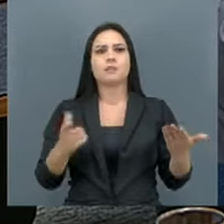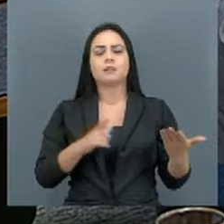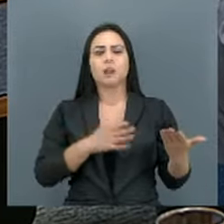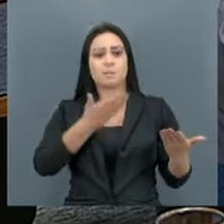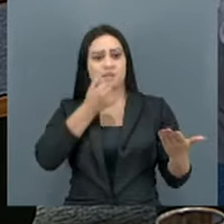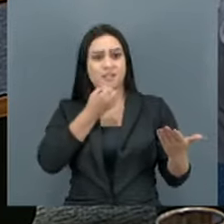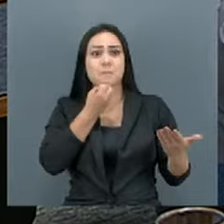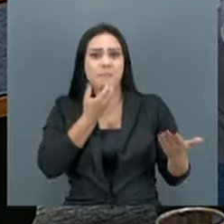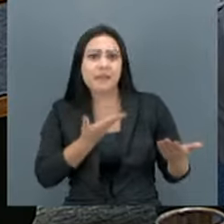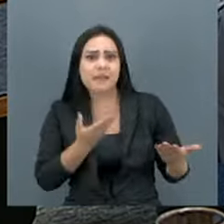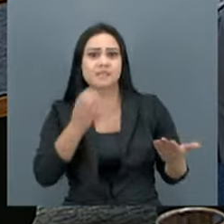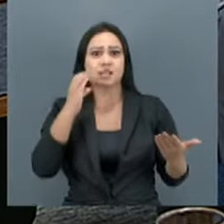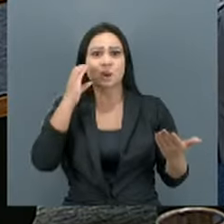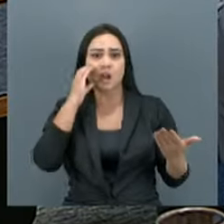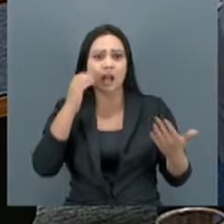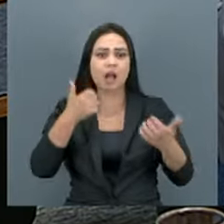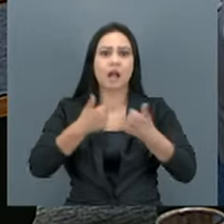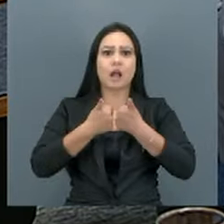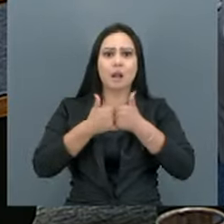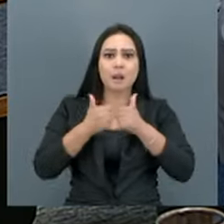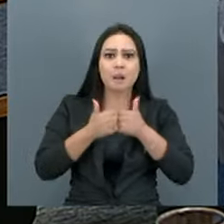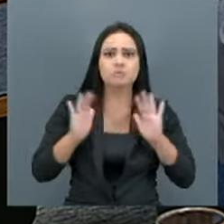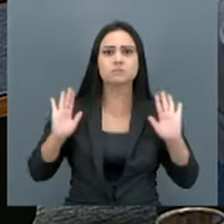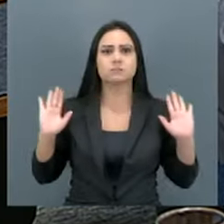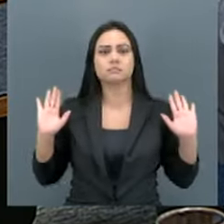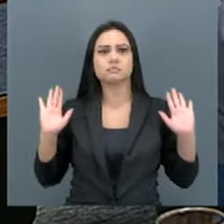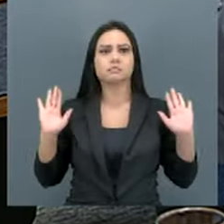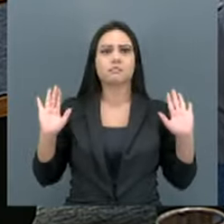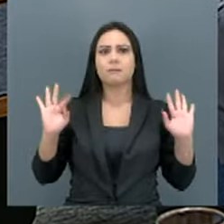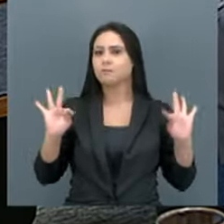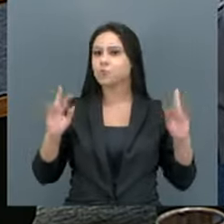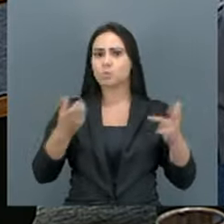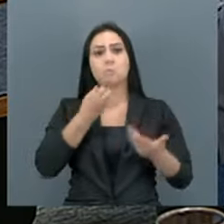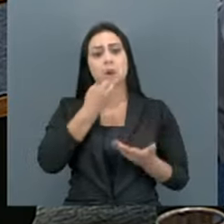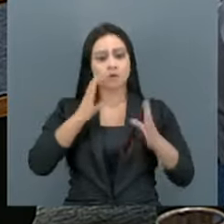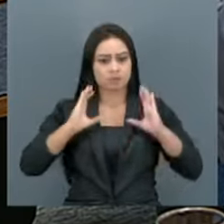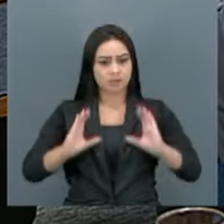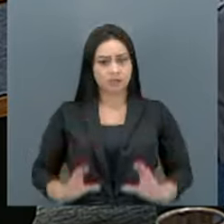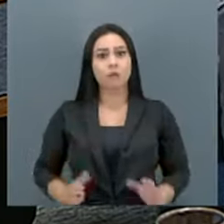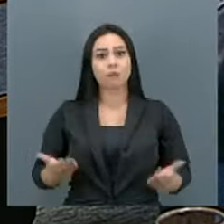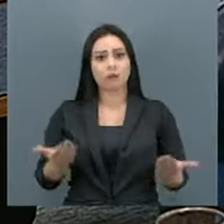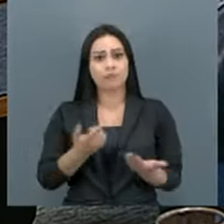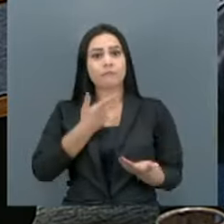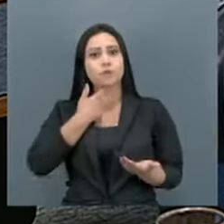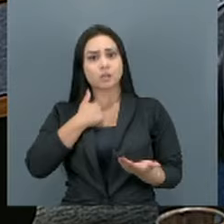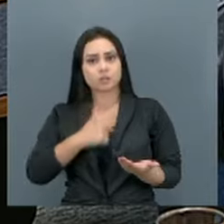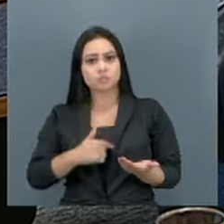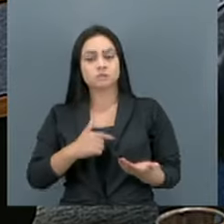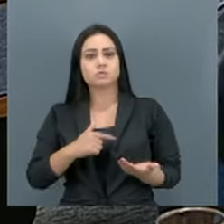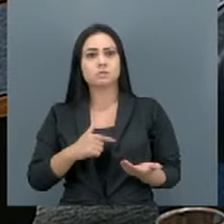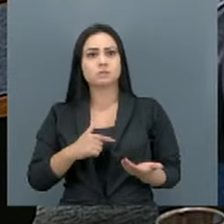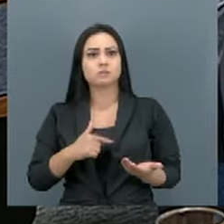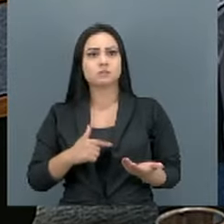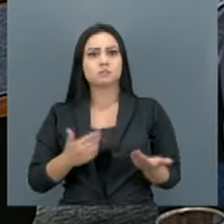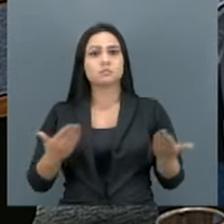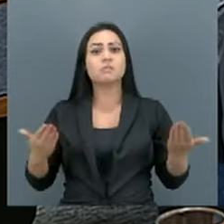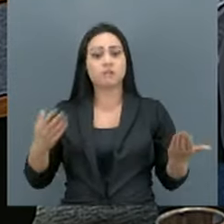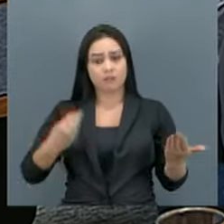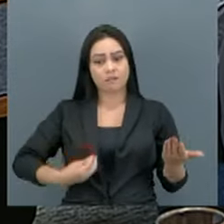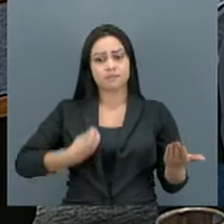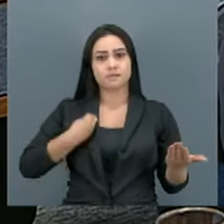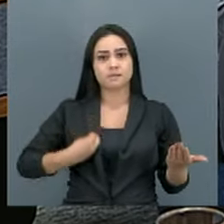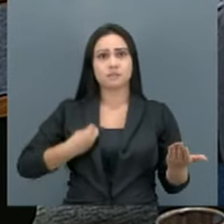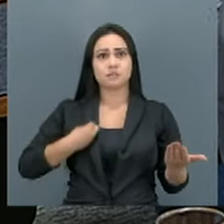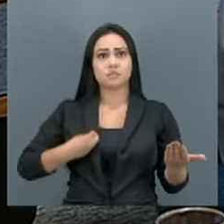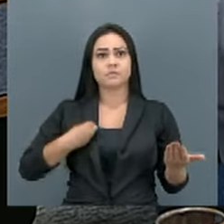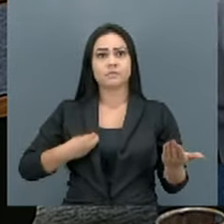quer celular, quer caminhonete. Enfim, tudo de bom que o cidadão, que fala o branco tem, o índio quer ter. Essa é a realidade. Estou muito